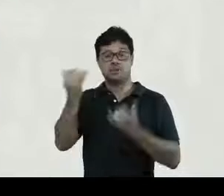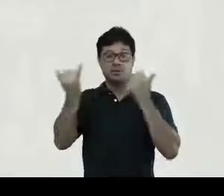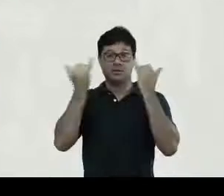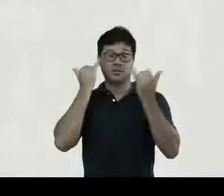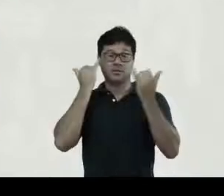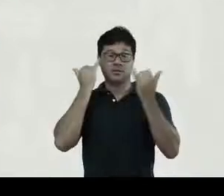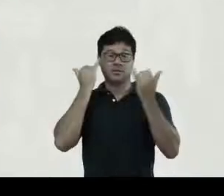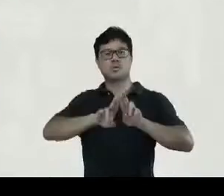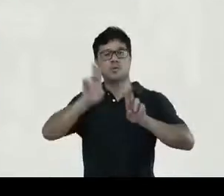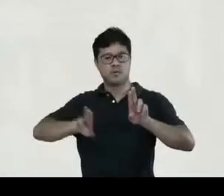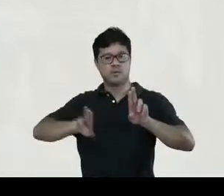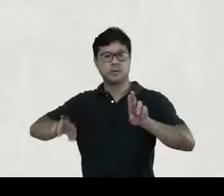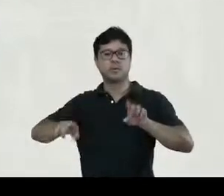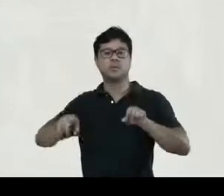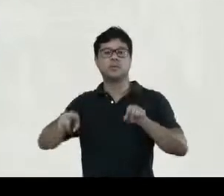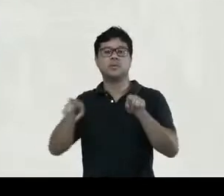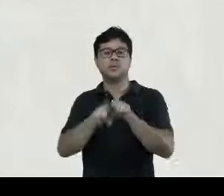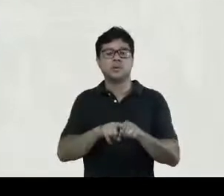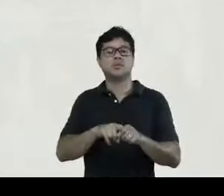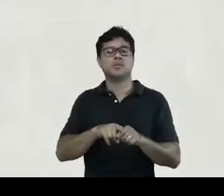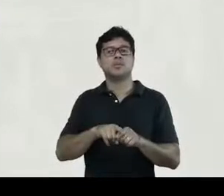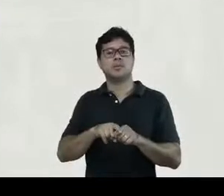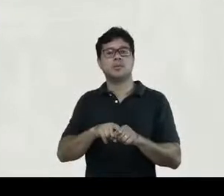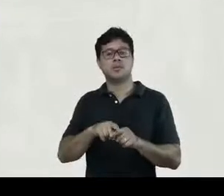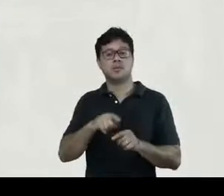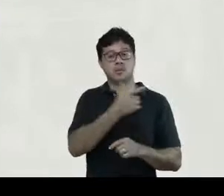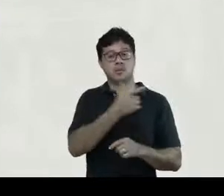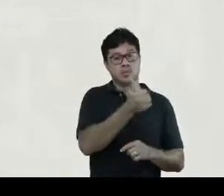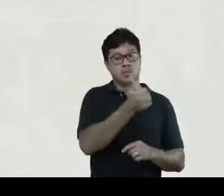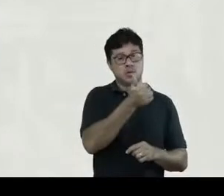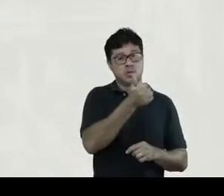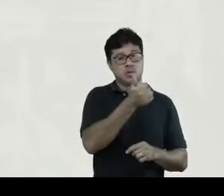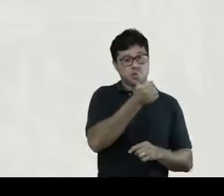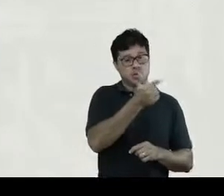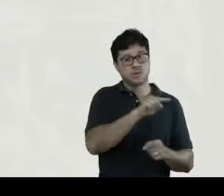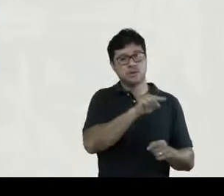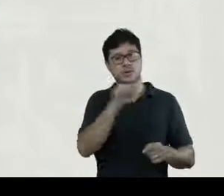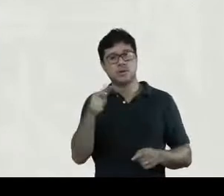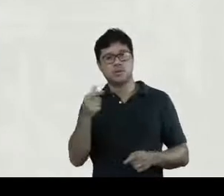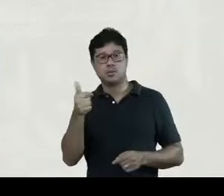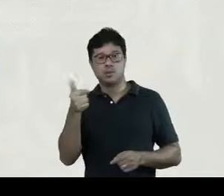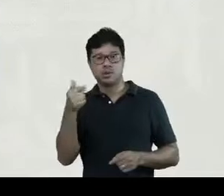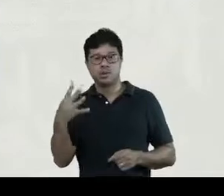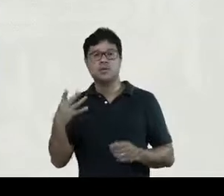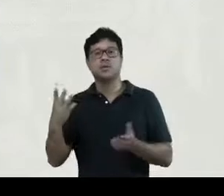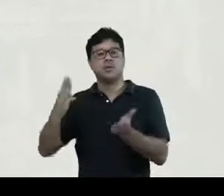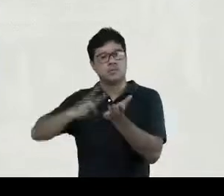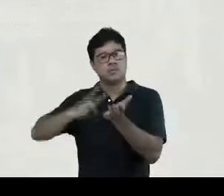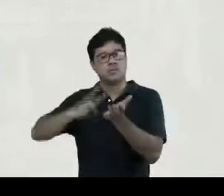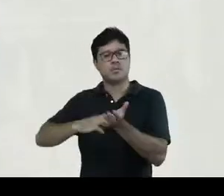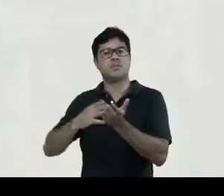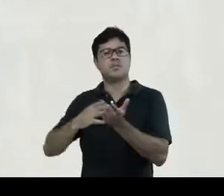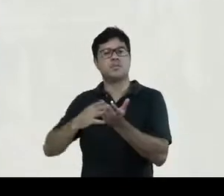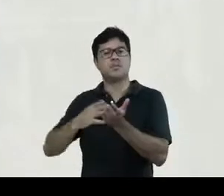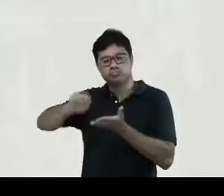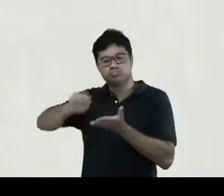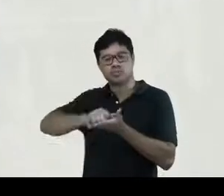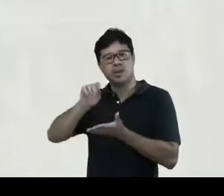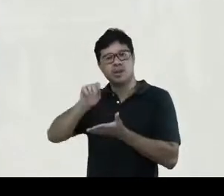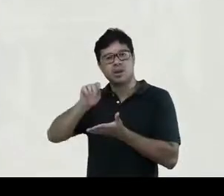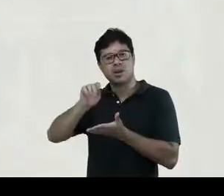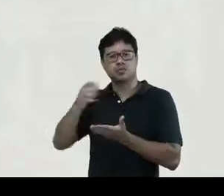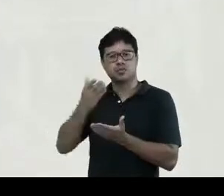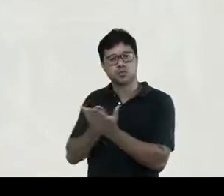da UFRJ e durante o biênio de 2012 a 2014, foi membro da Comissão de Altos Estudos do Centro